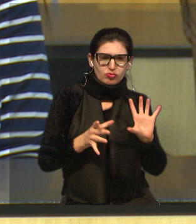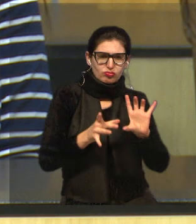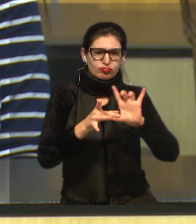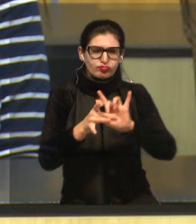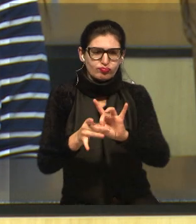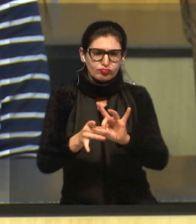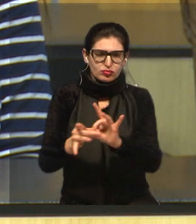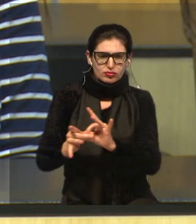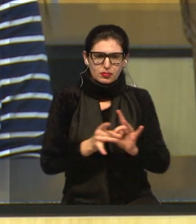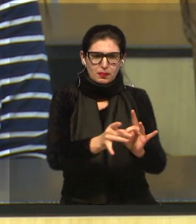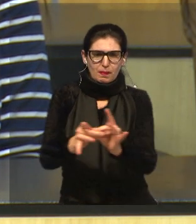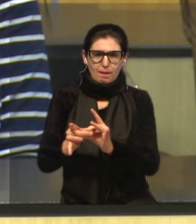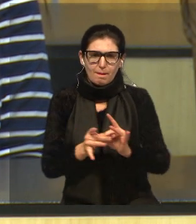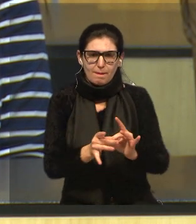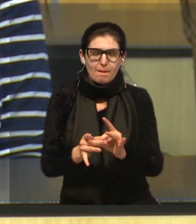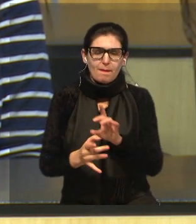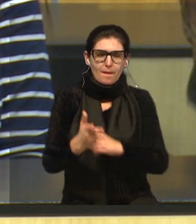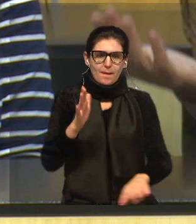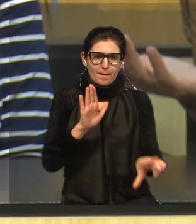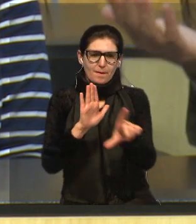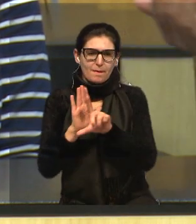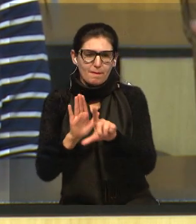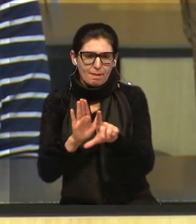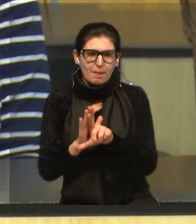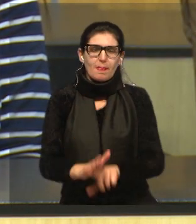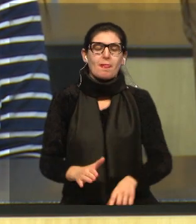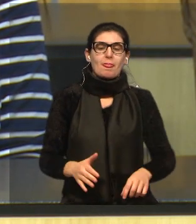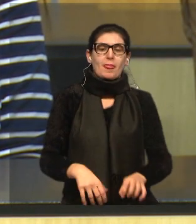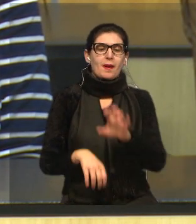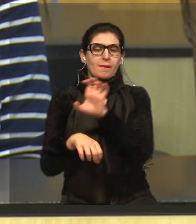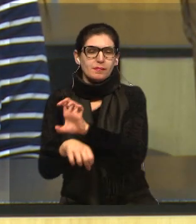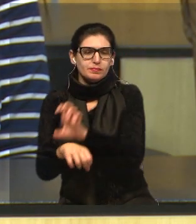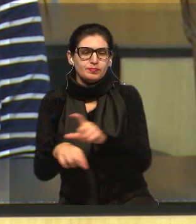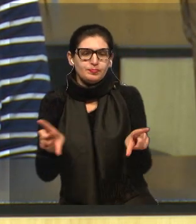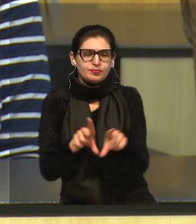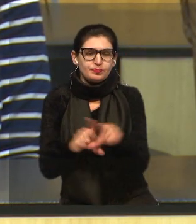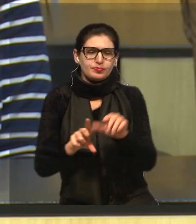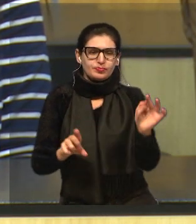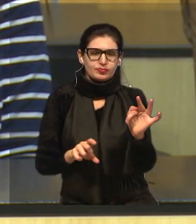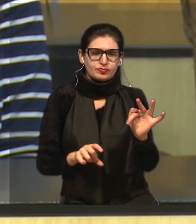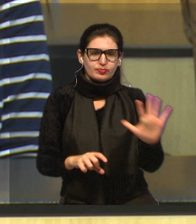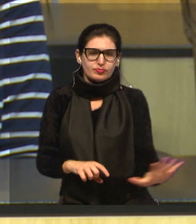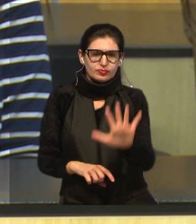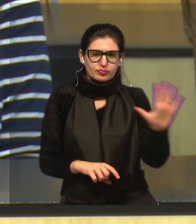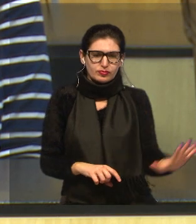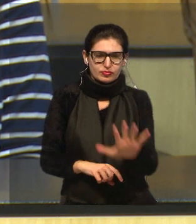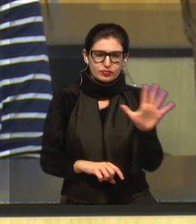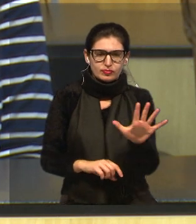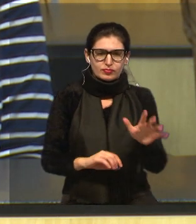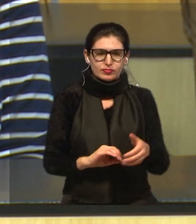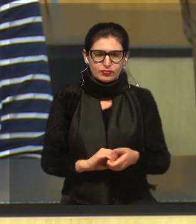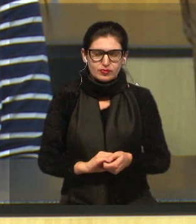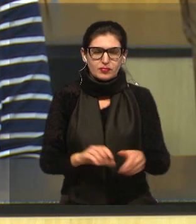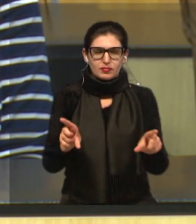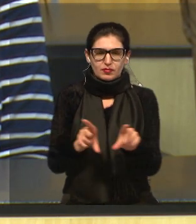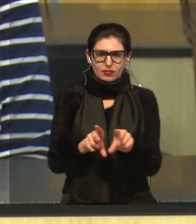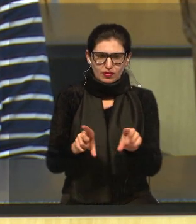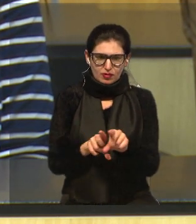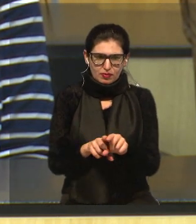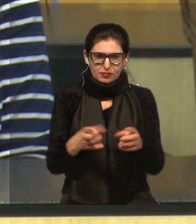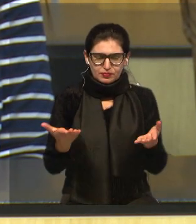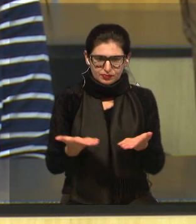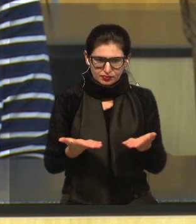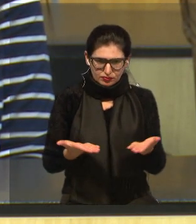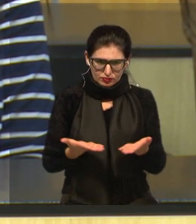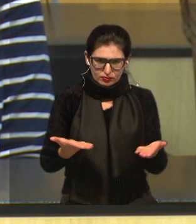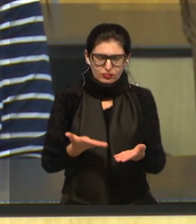toda essa universalidade de legislações no âmbito estadual e federal que nós temos. Eu queria também, por fim, deixar